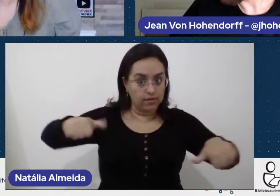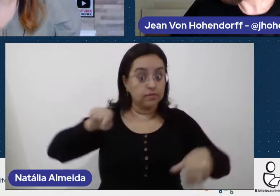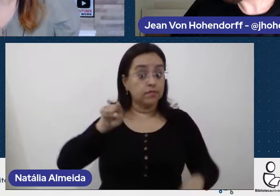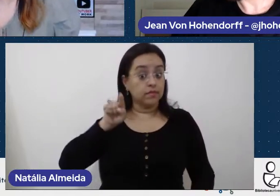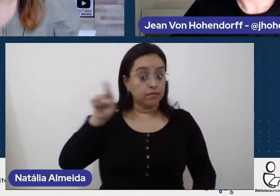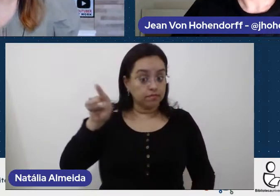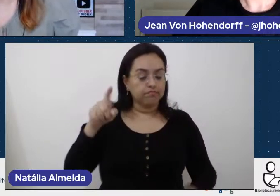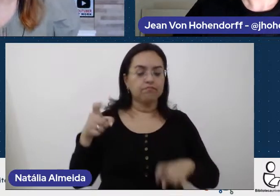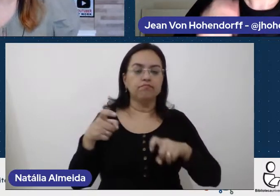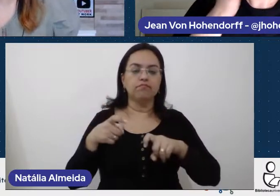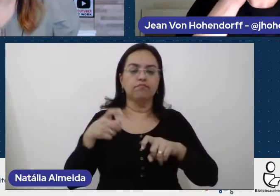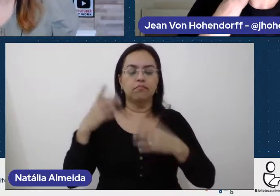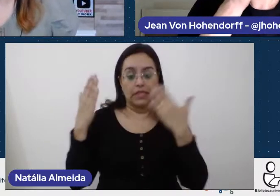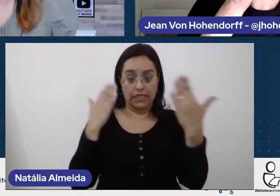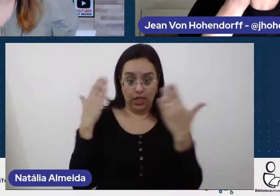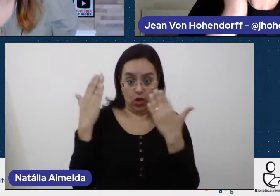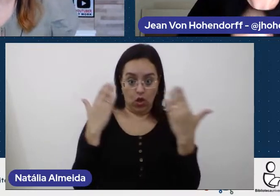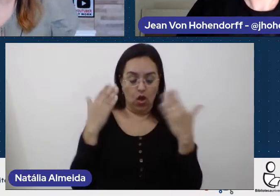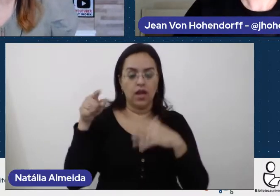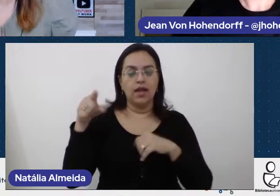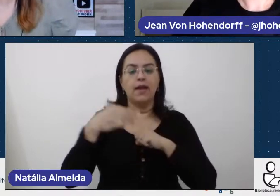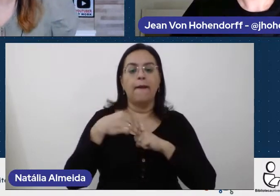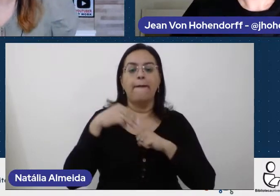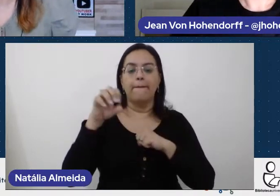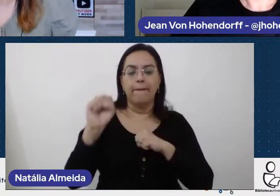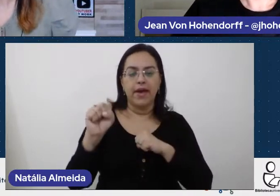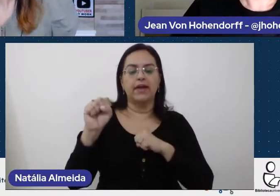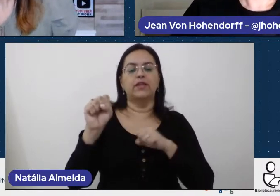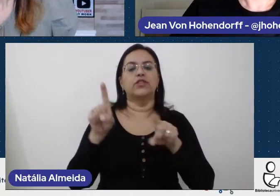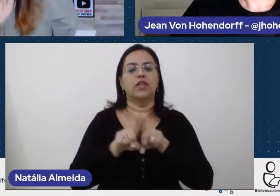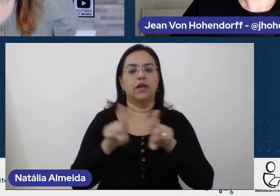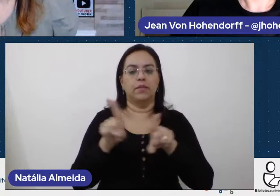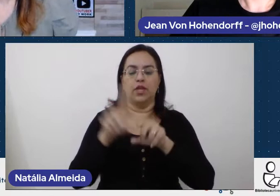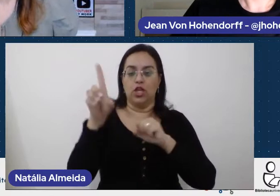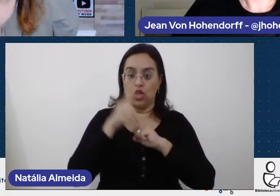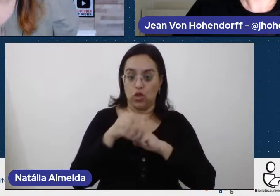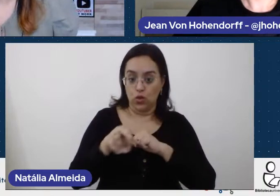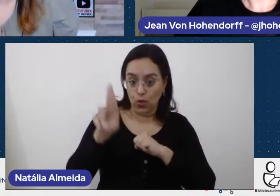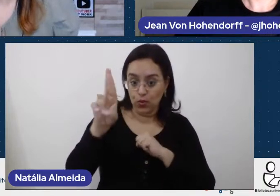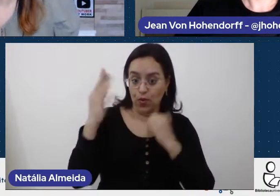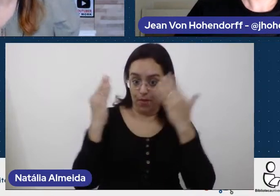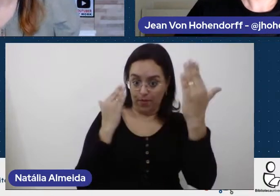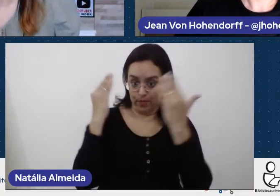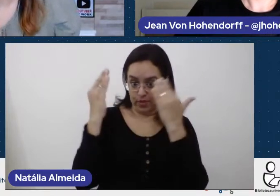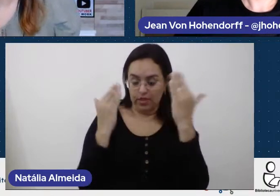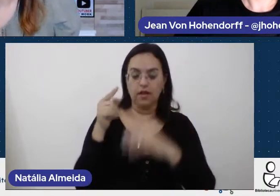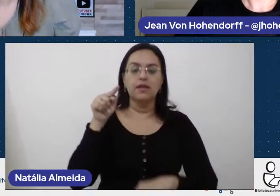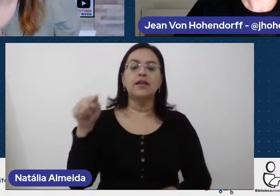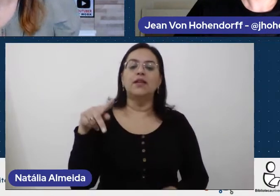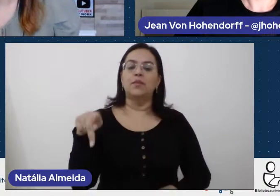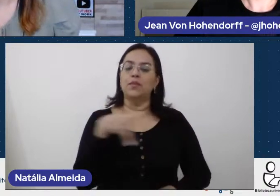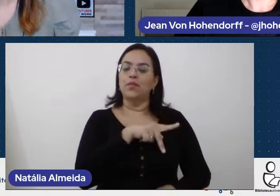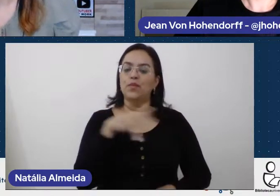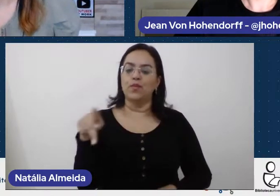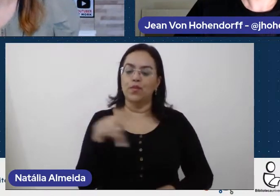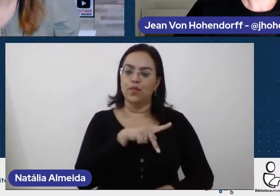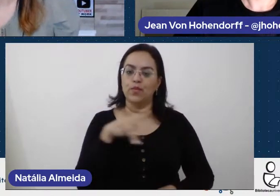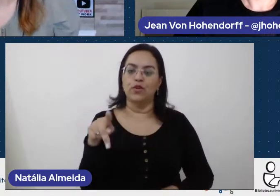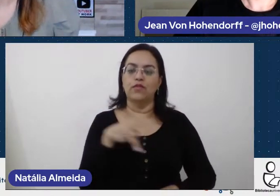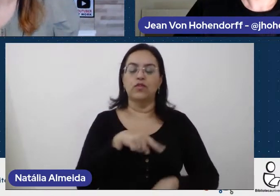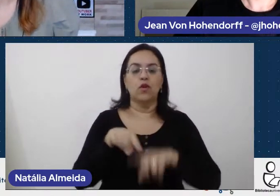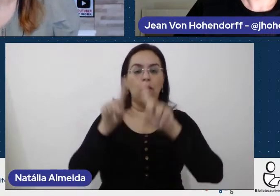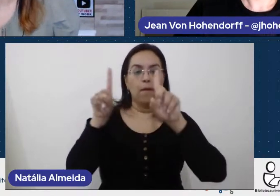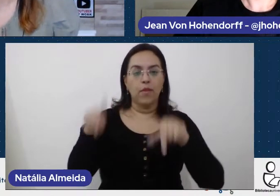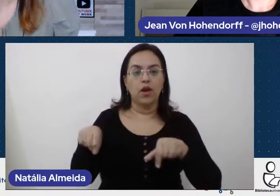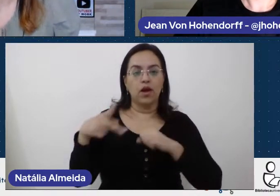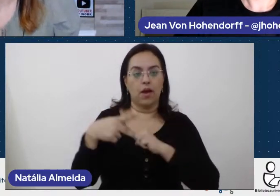mestre e doutor em psicologia com estágio de pós-doutorado. É professor do programa de pós-graduação em